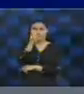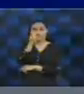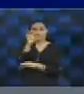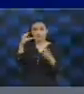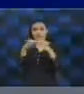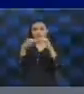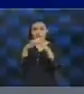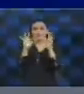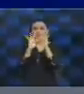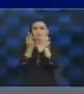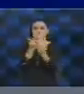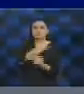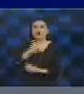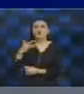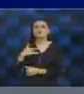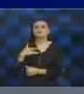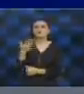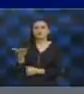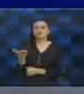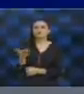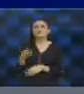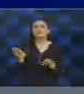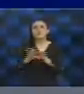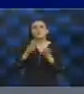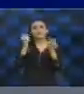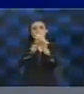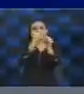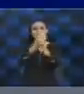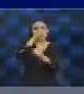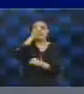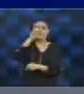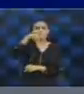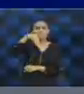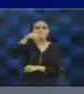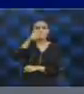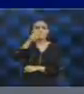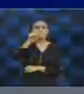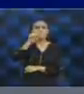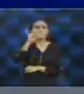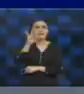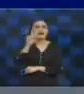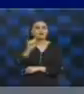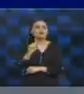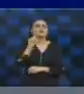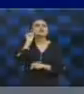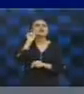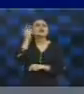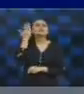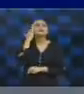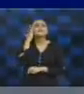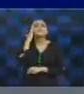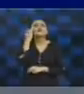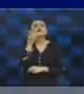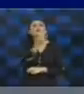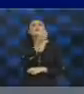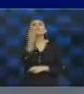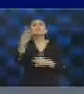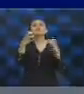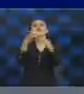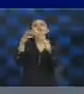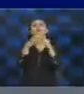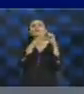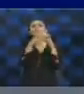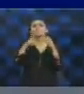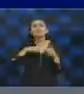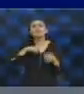saúde da família e também a construção de NASFs. Eu queria saber quantas equipes existem atualmente e quantos